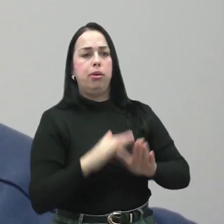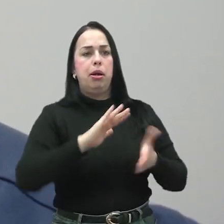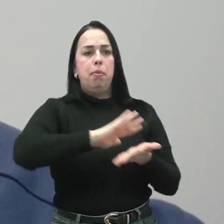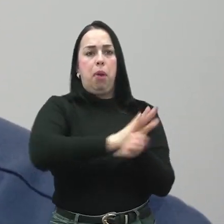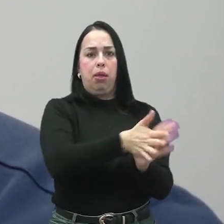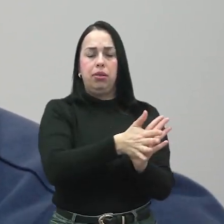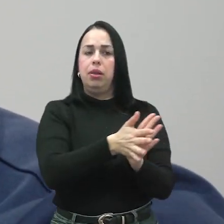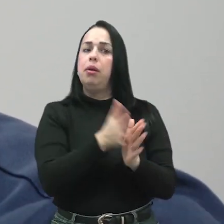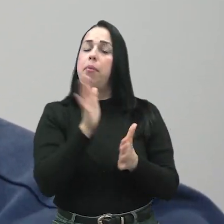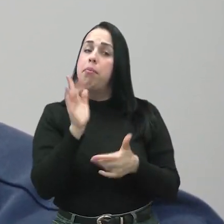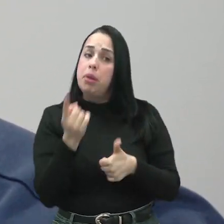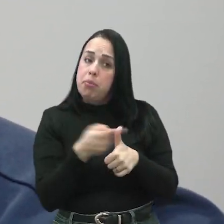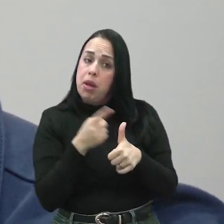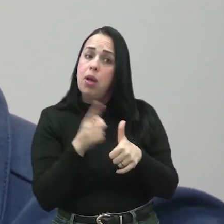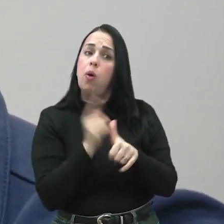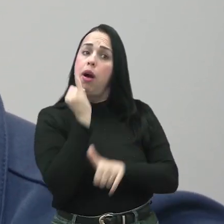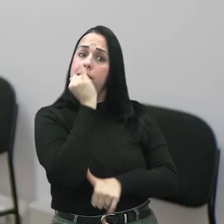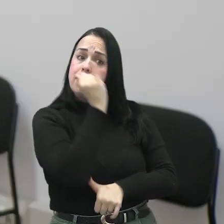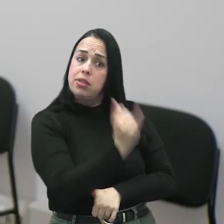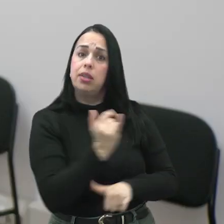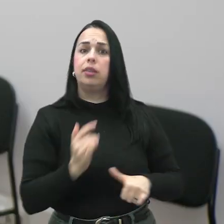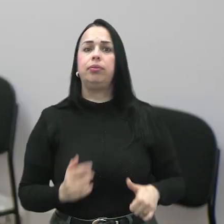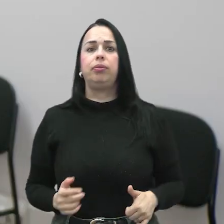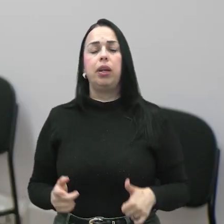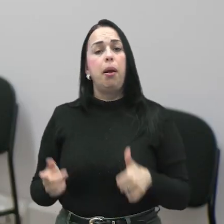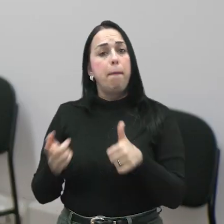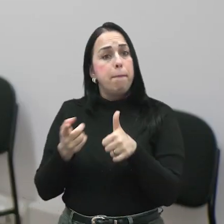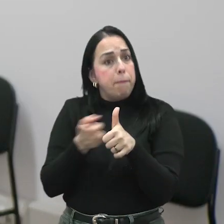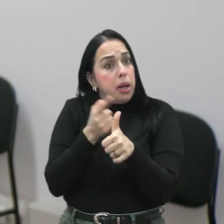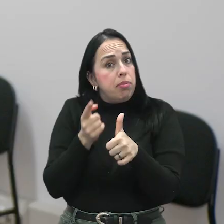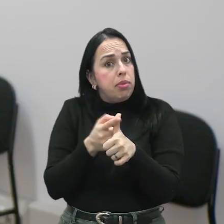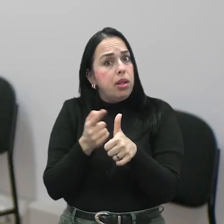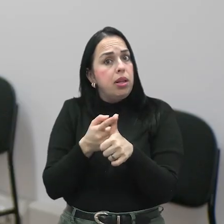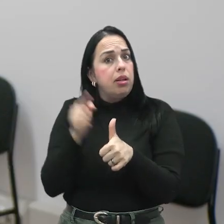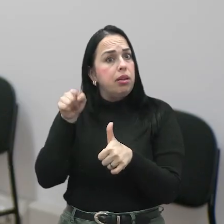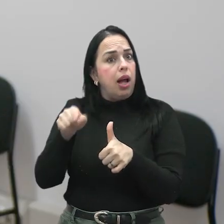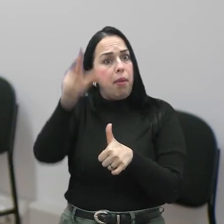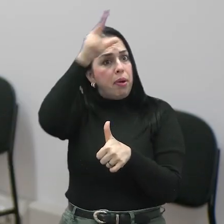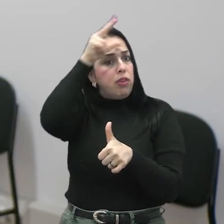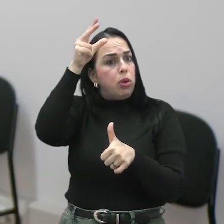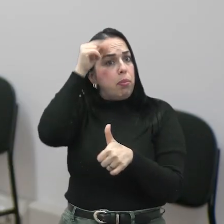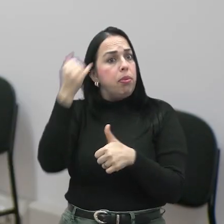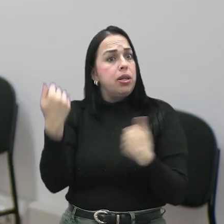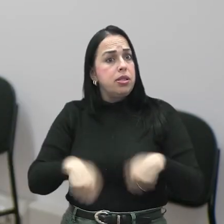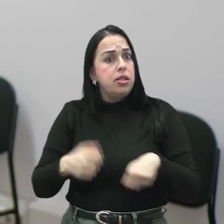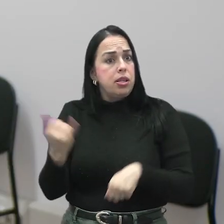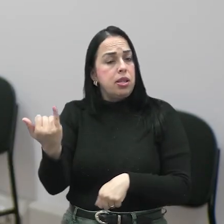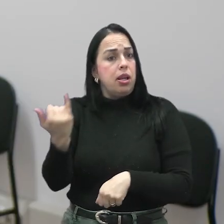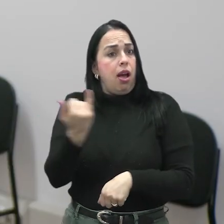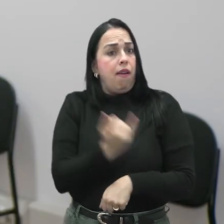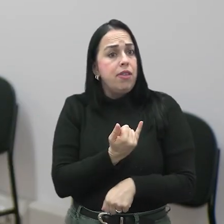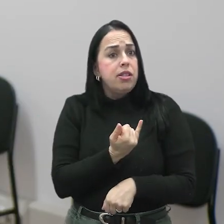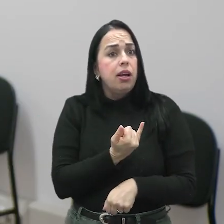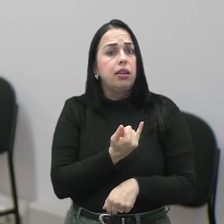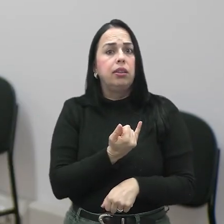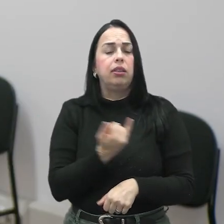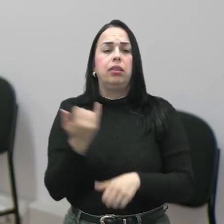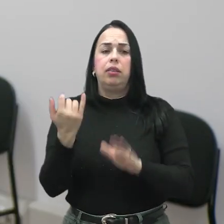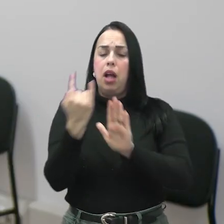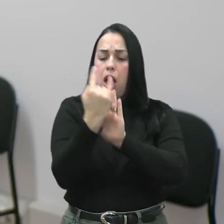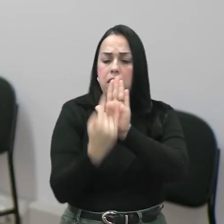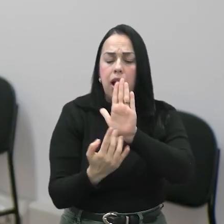o devido processo legal. E ela tem que primeiro cumprir o papel dela, social, que é o